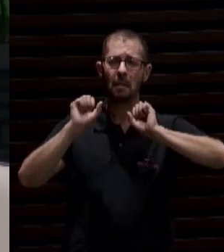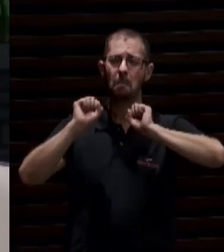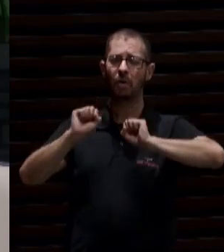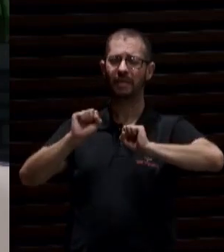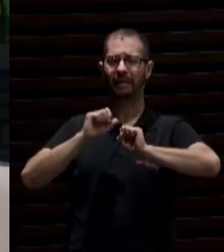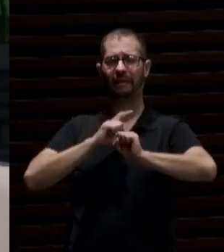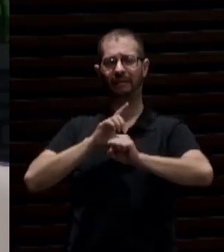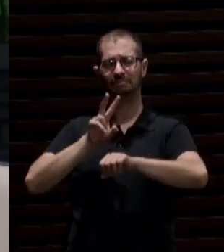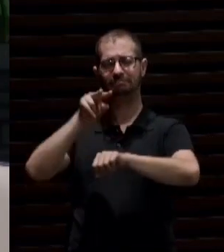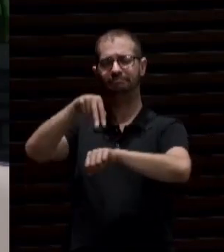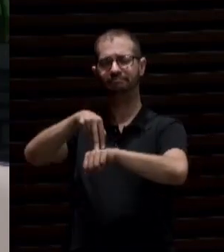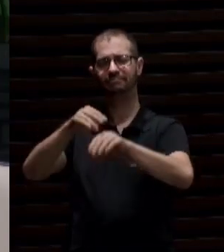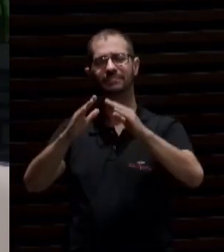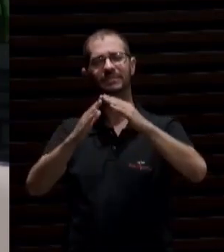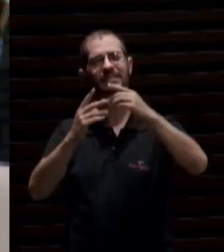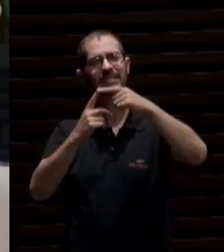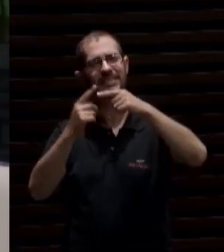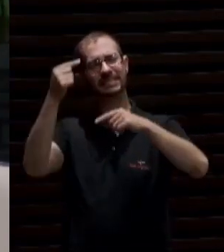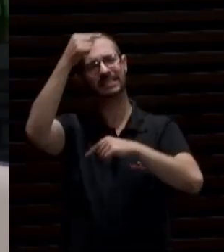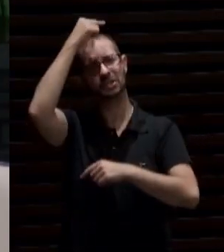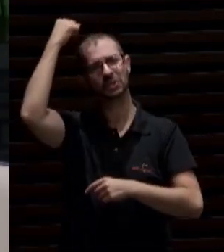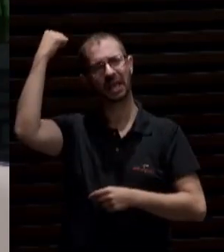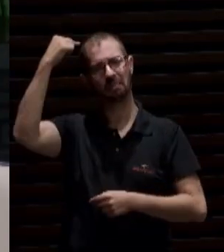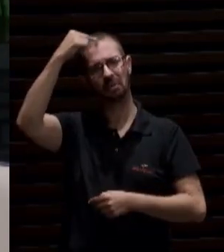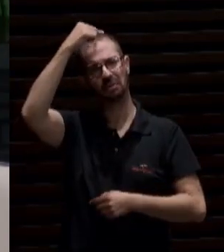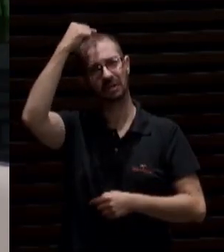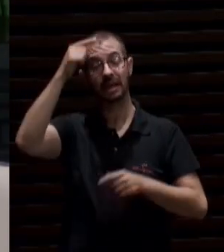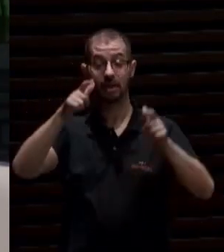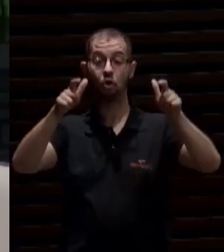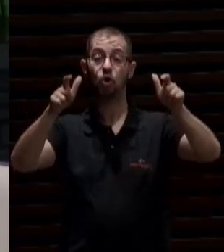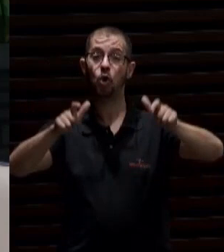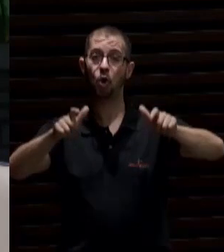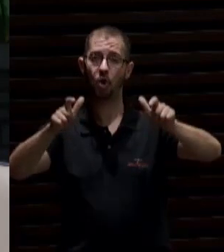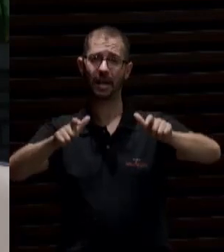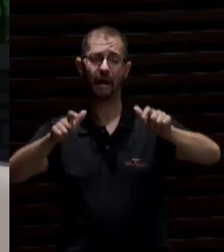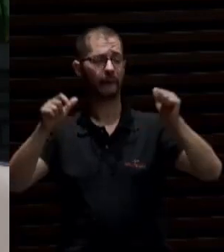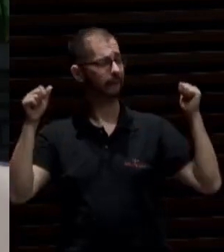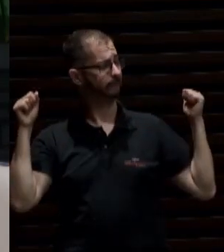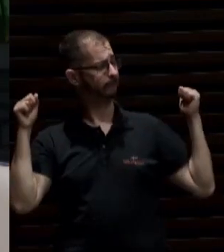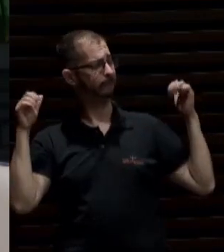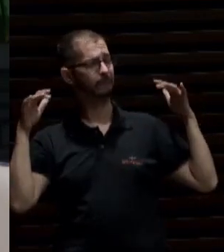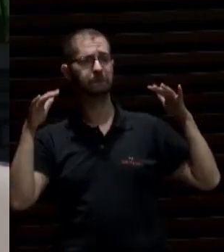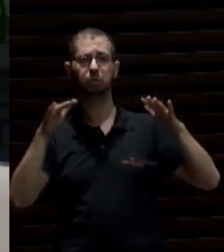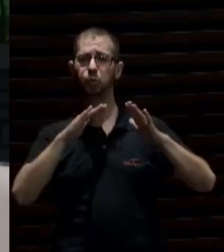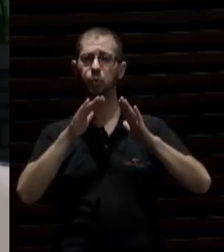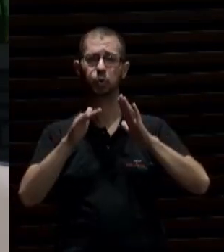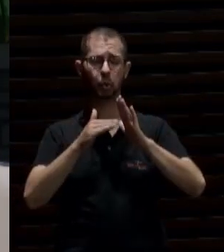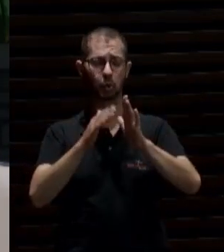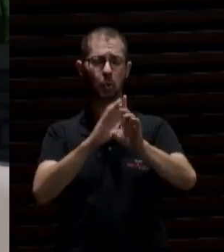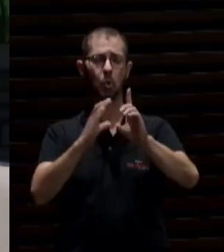Templo. E o Santo Templo, para o povo judeu, naquela época da história, era o local em que todos os elementos de culto eles